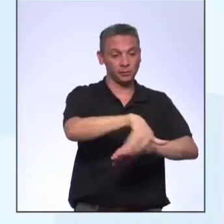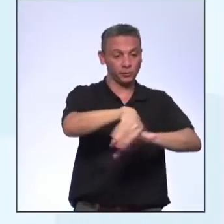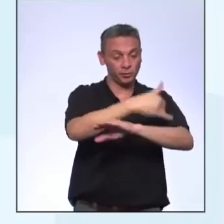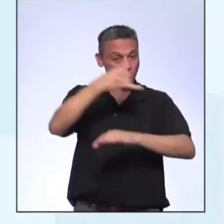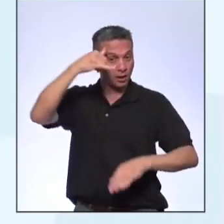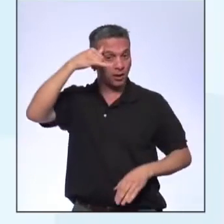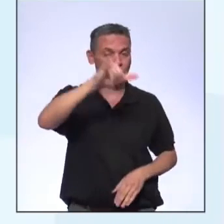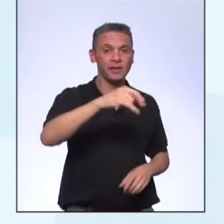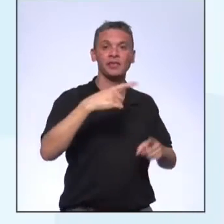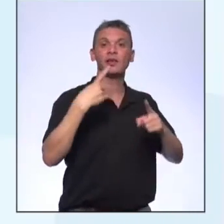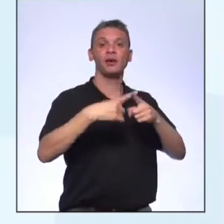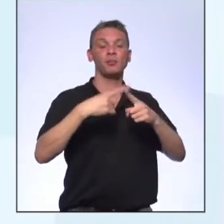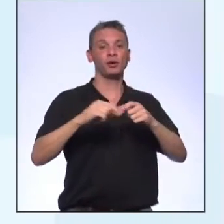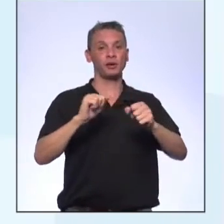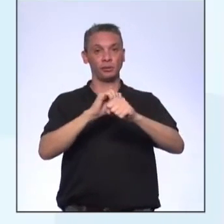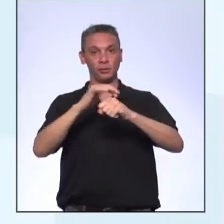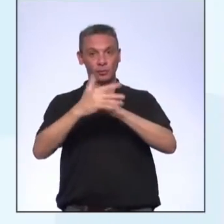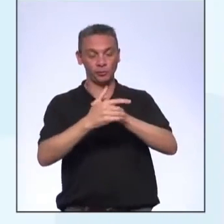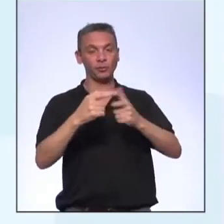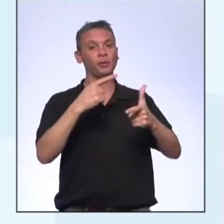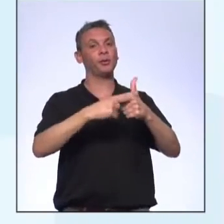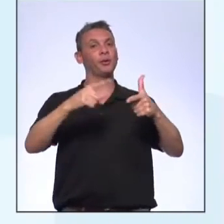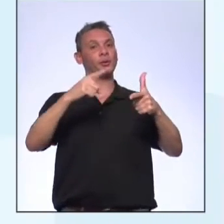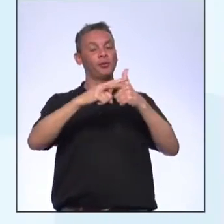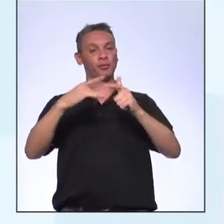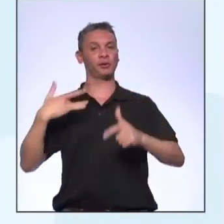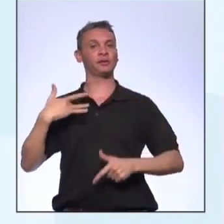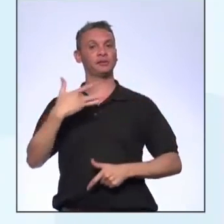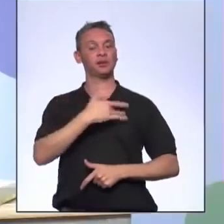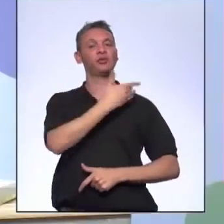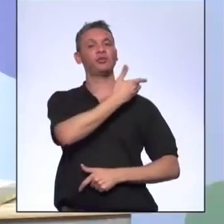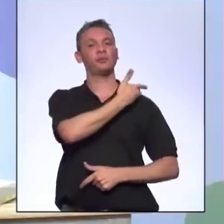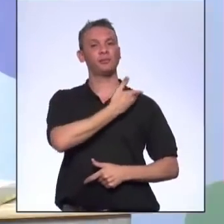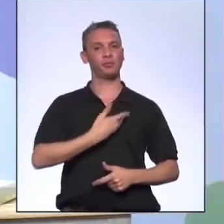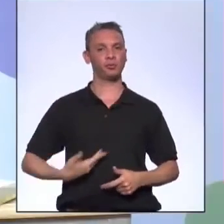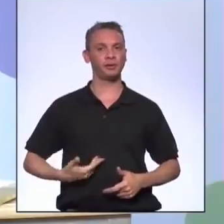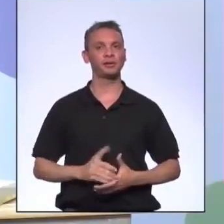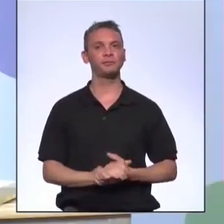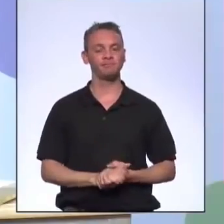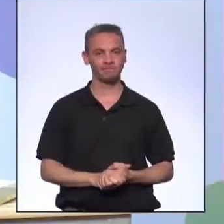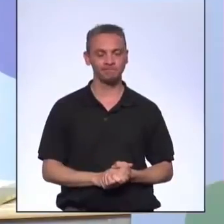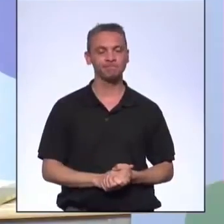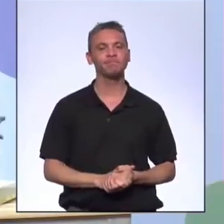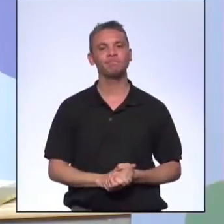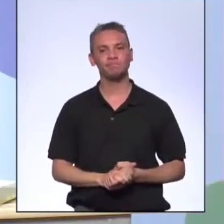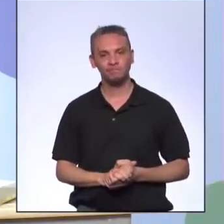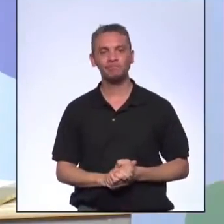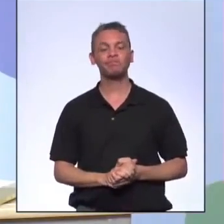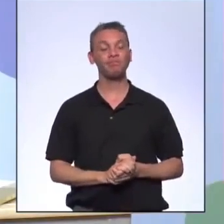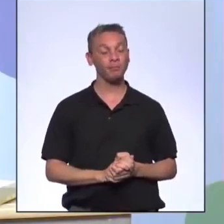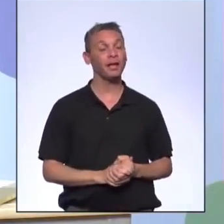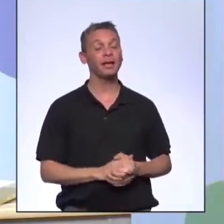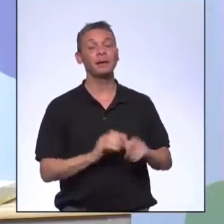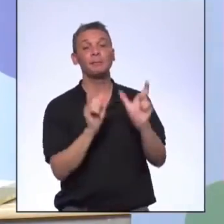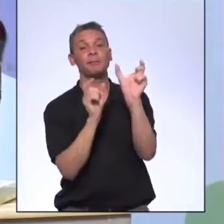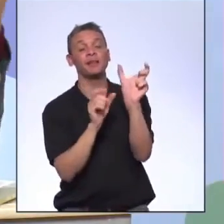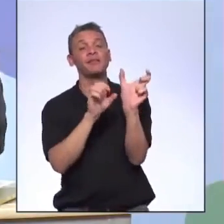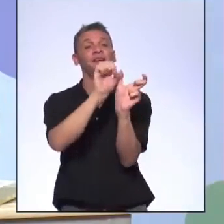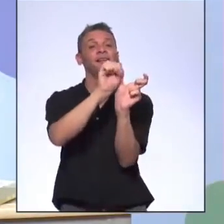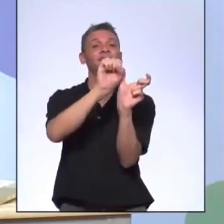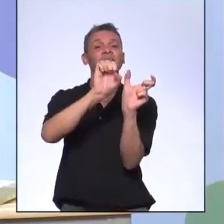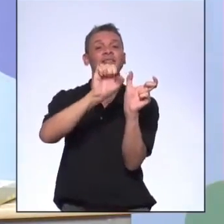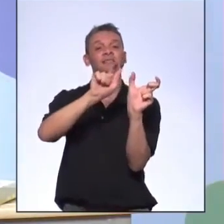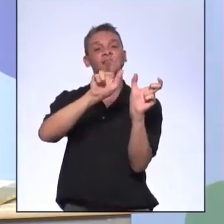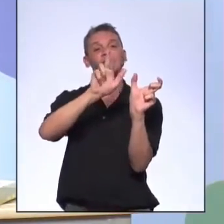saúde pública nesse contexto de pandemia. Eu acabo usando sempre esse. Segundo autor tal, acontece assim, assim. Segundo